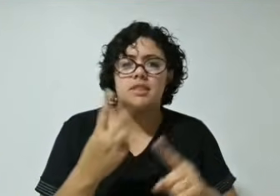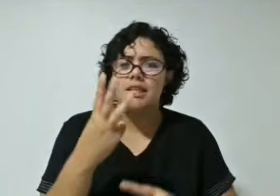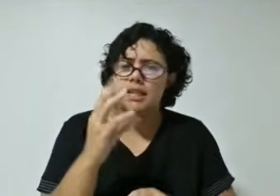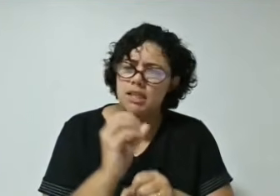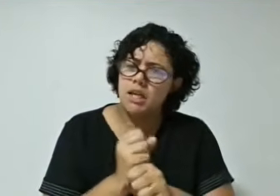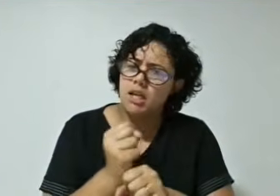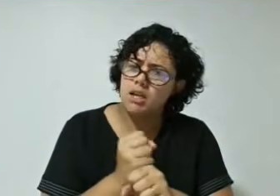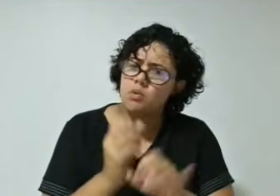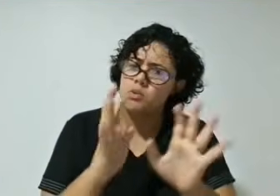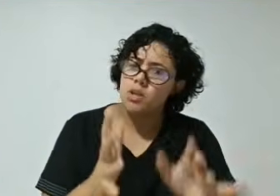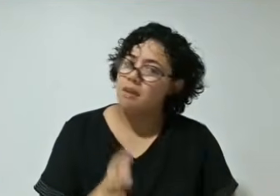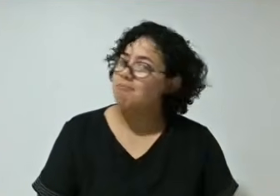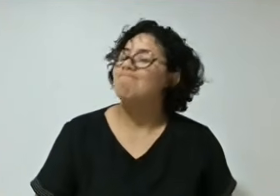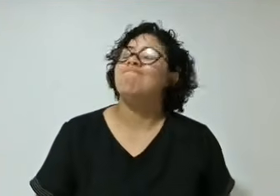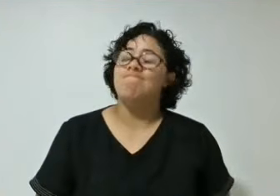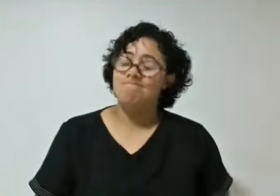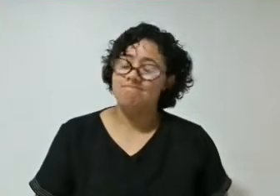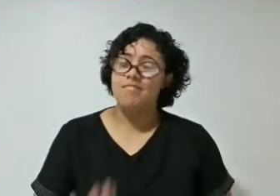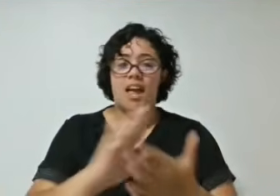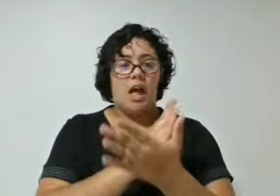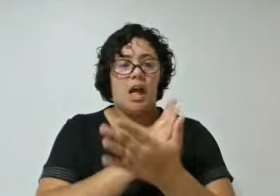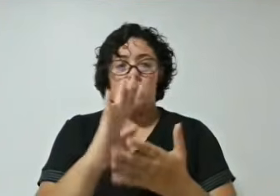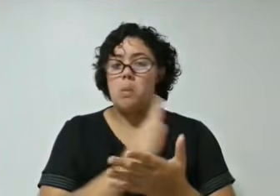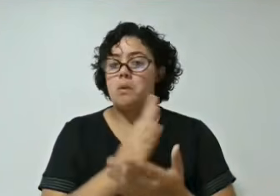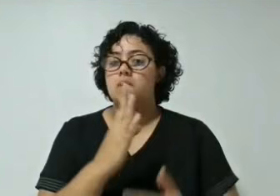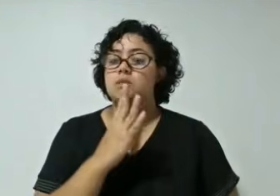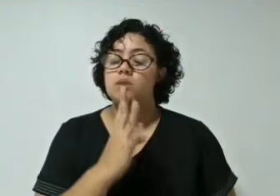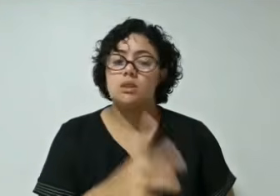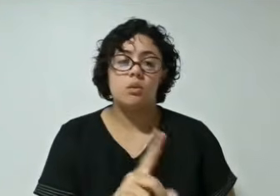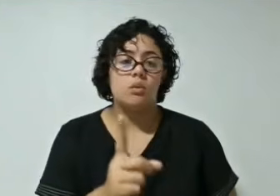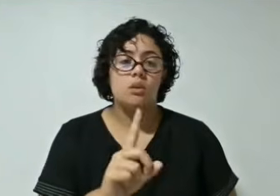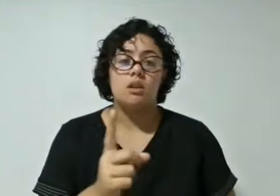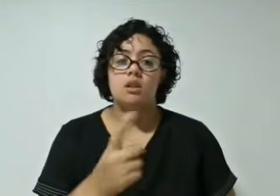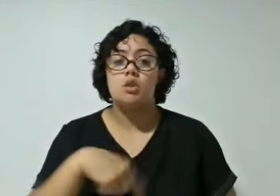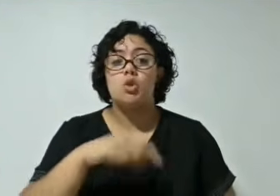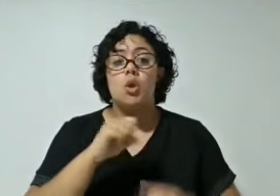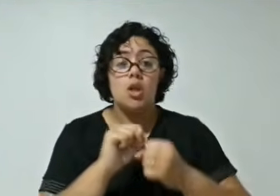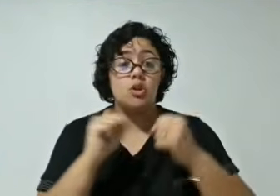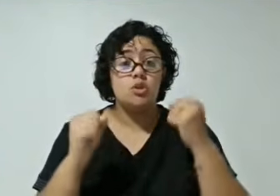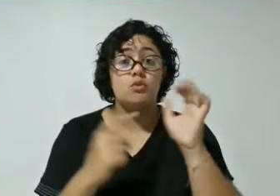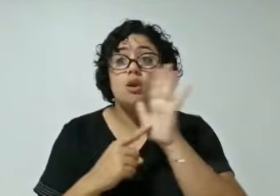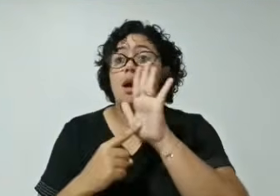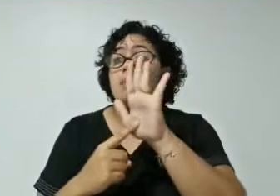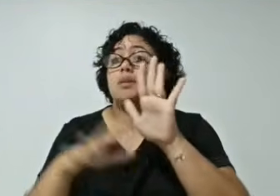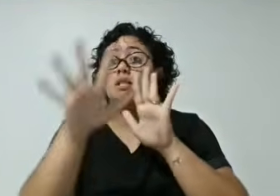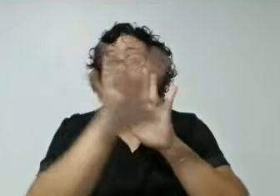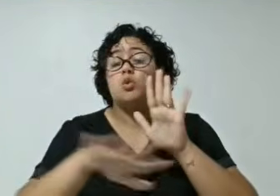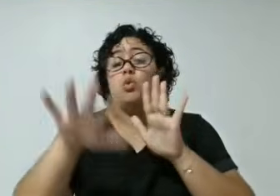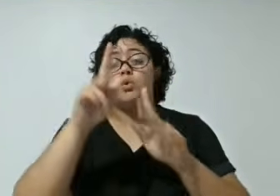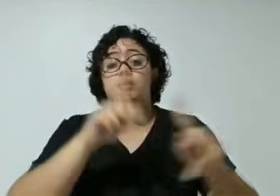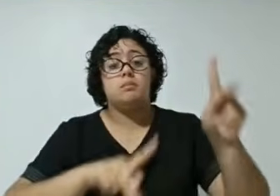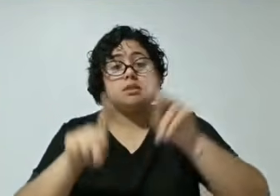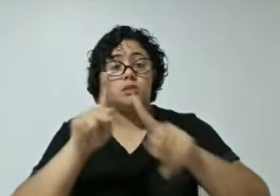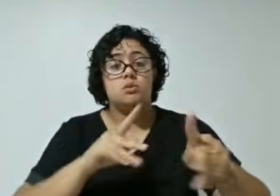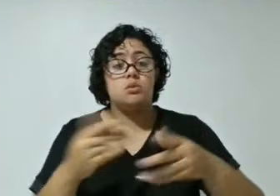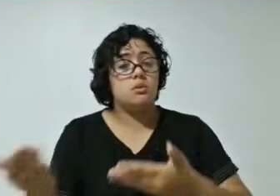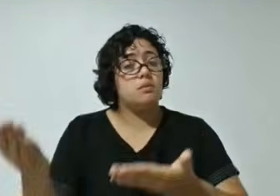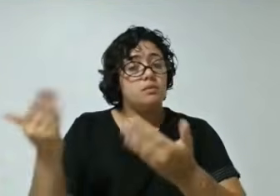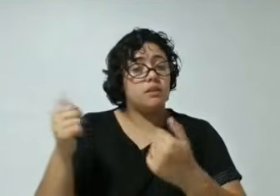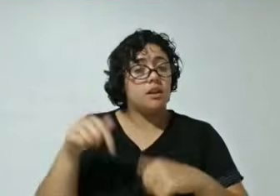tem tentado apresentar essa unidade e os potenciais dela para essas pessoas, para